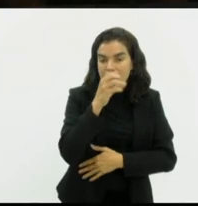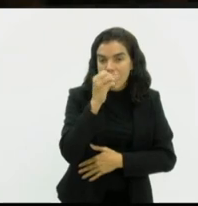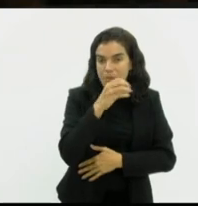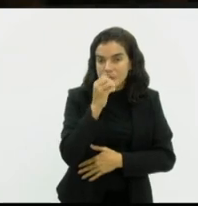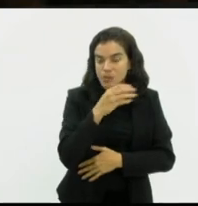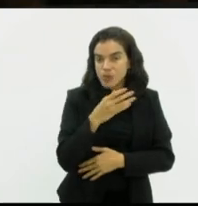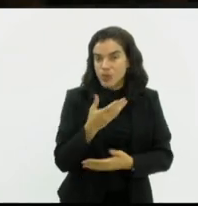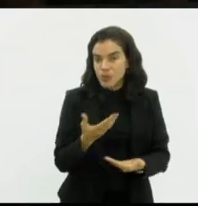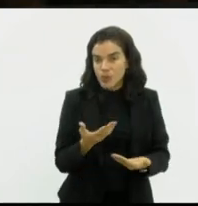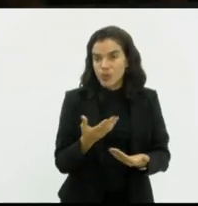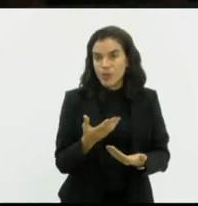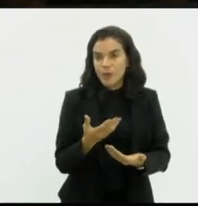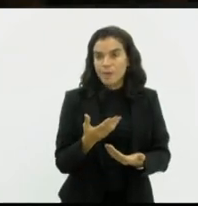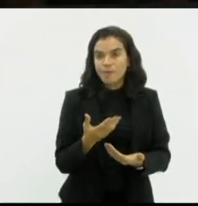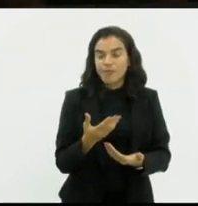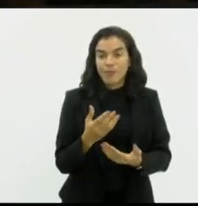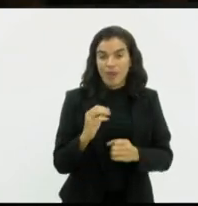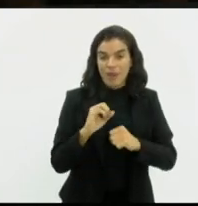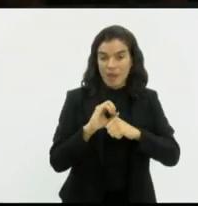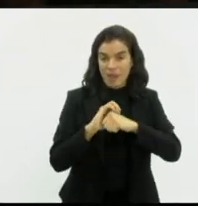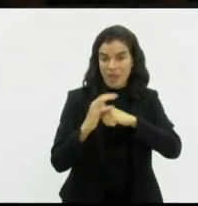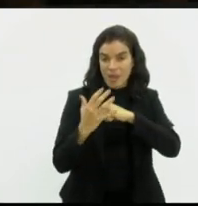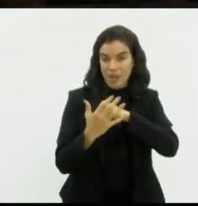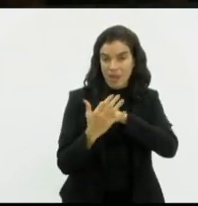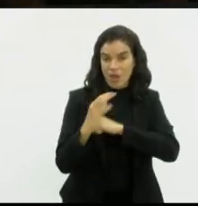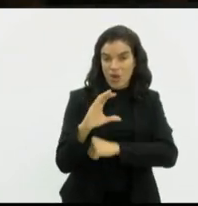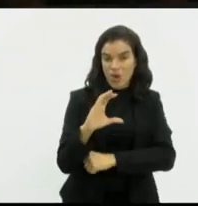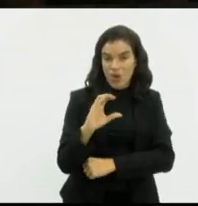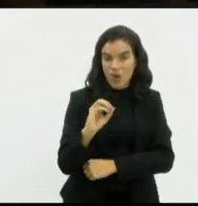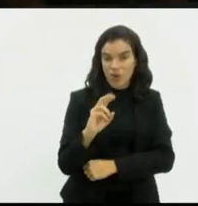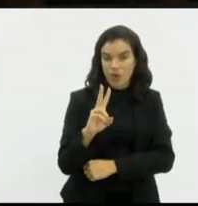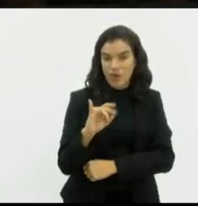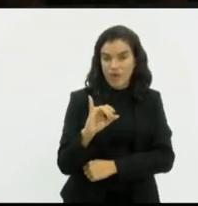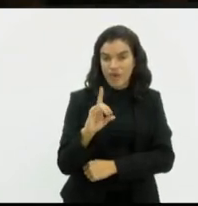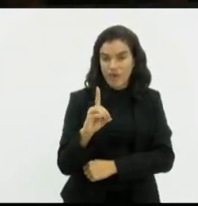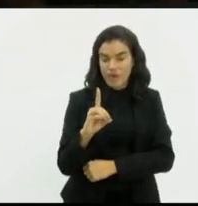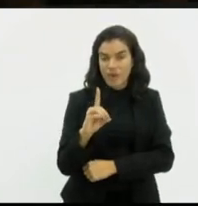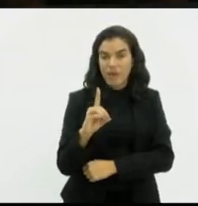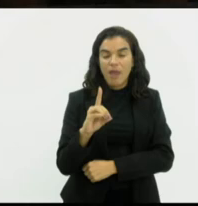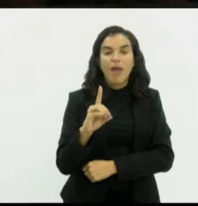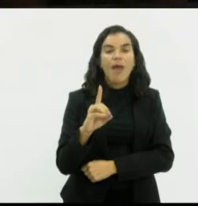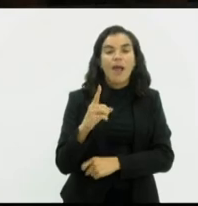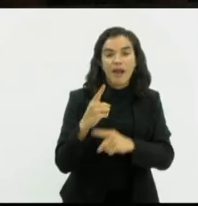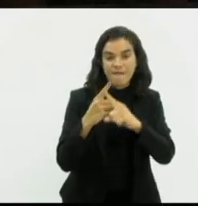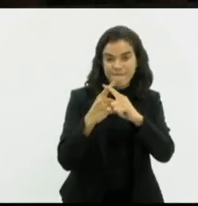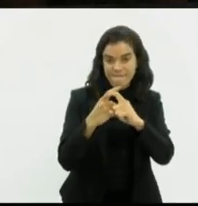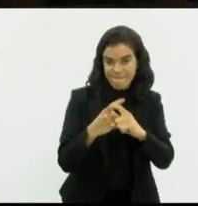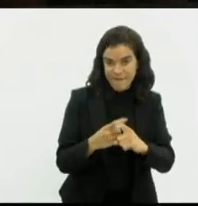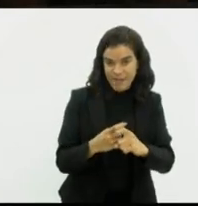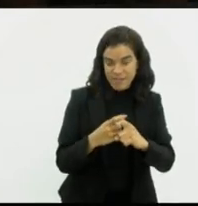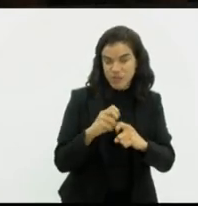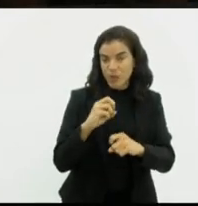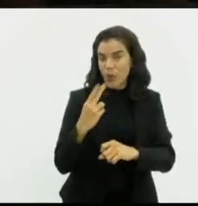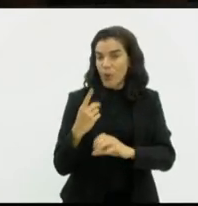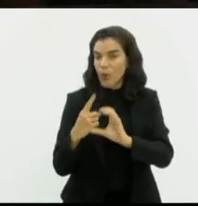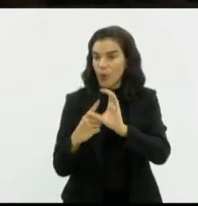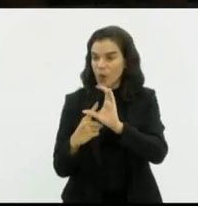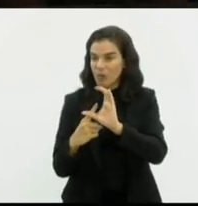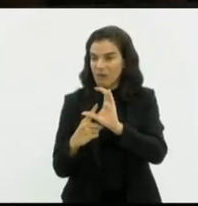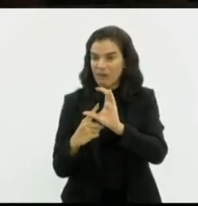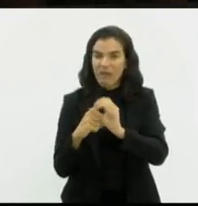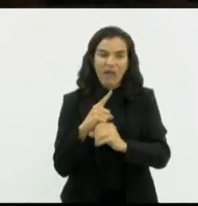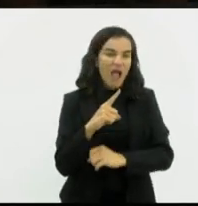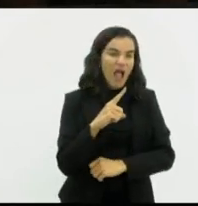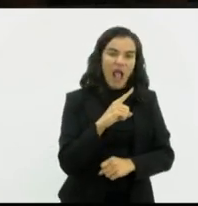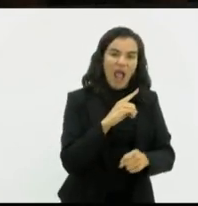estamos tomando que a Covid era o fascista ou comunista. Lembra-se disso? Não, isso é coisa de esquerda.